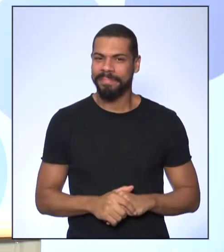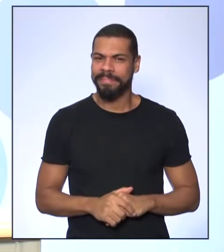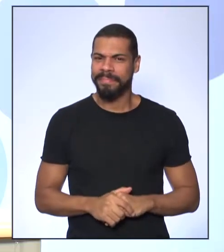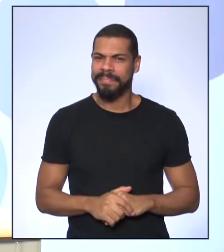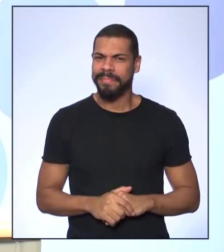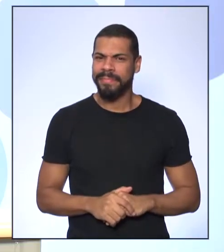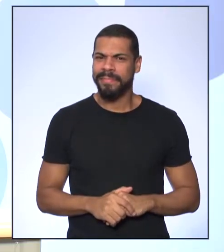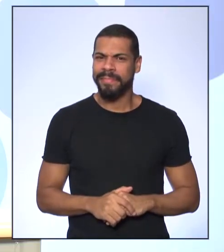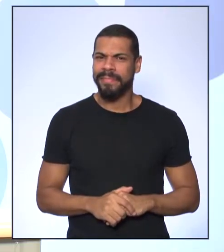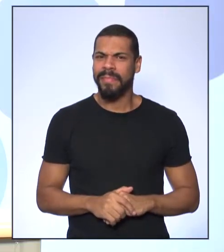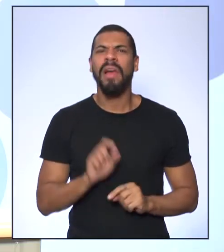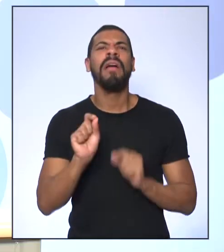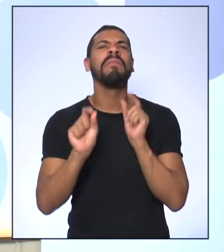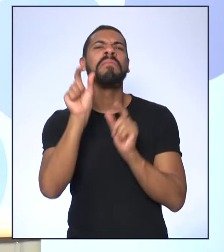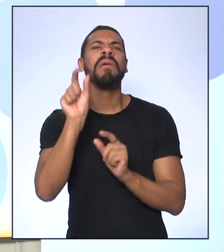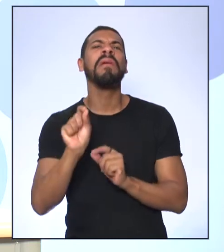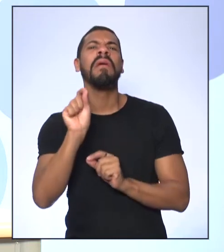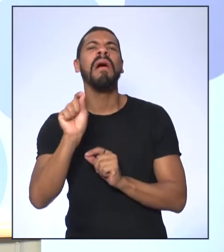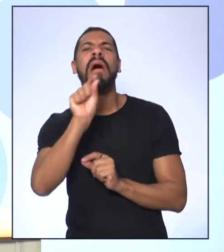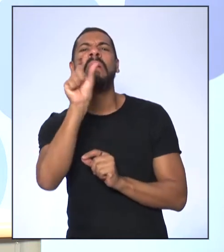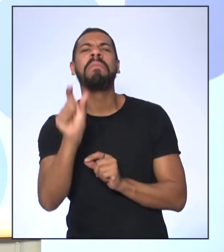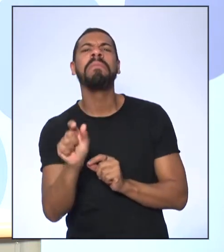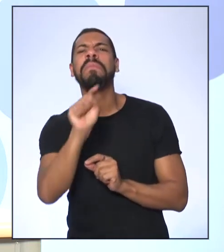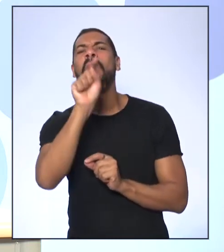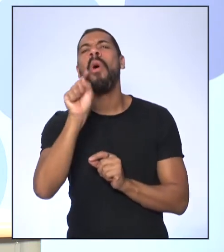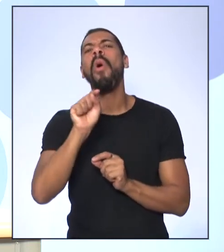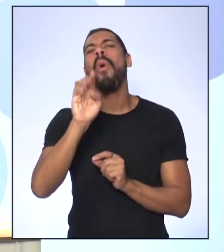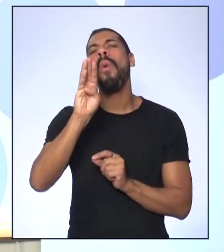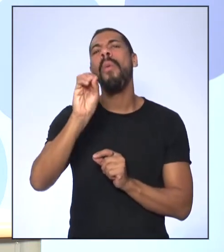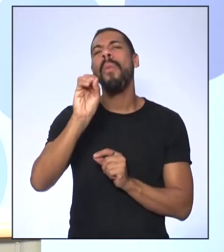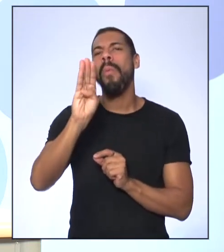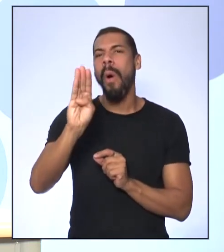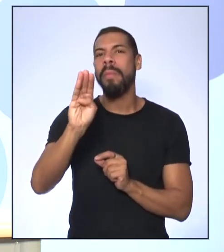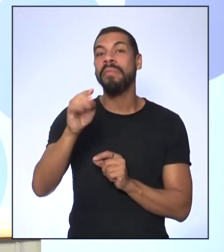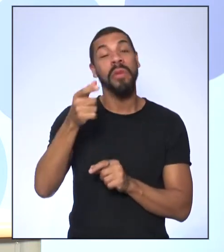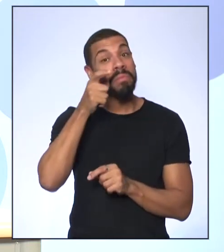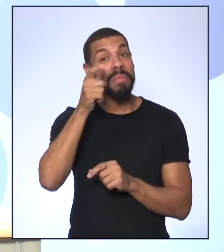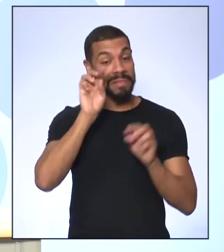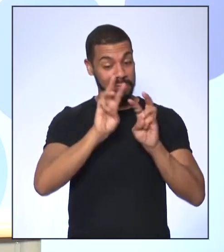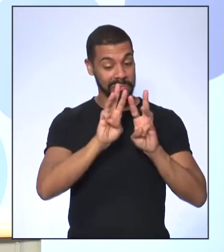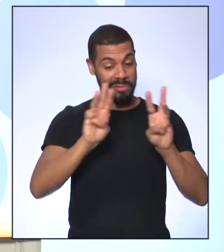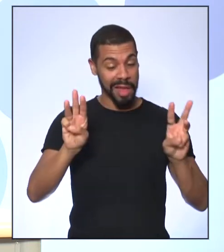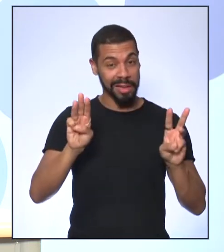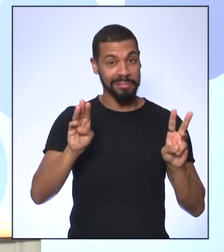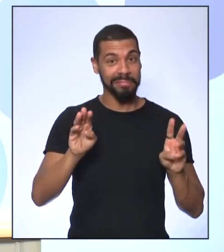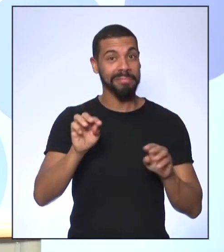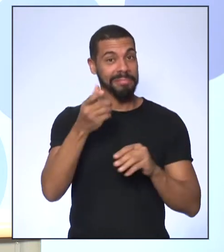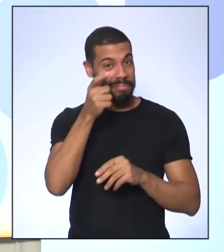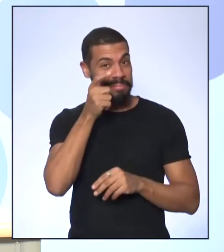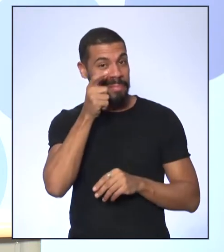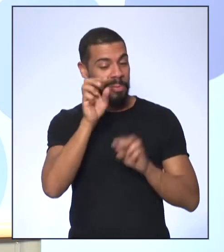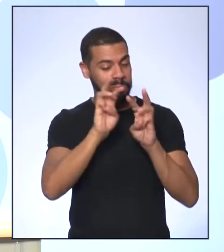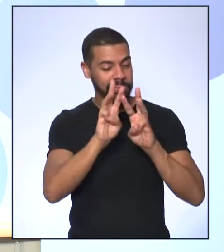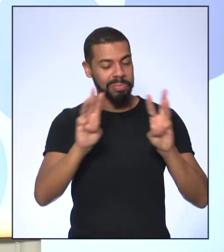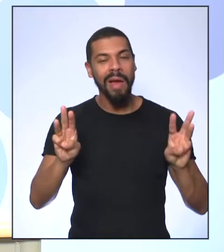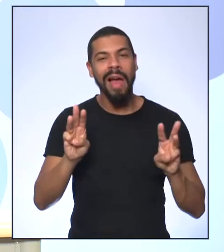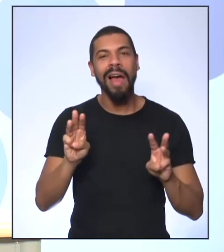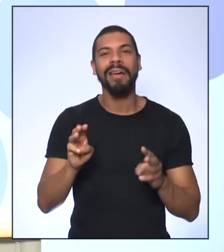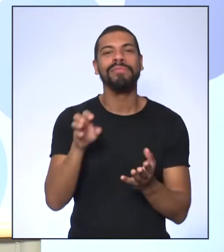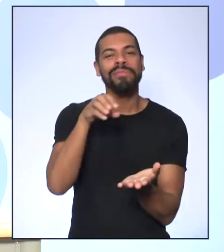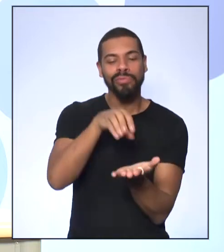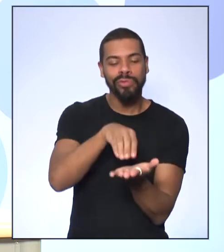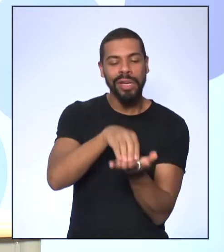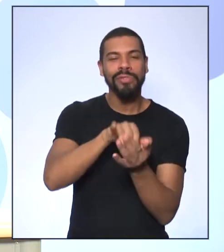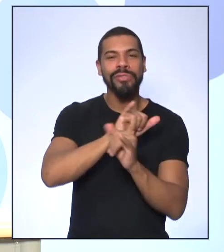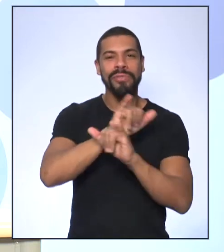com dúvida quem era o Bob, né? Então, lá no site do Centro de Mídias, vocês podem conhecer o Bob e tirar umas dúvidas lá. O